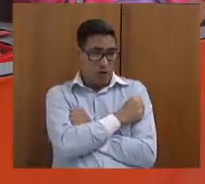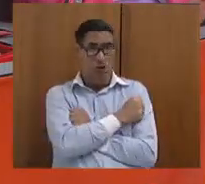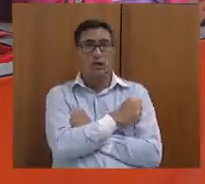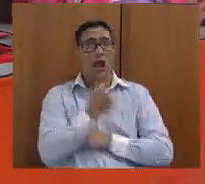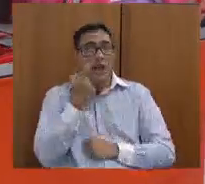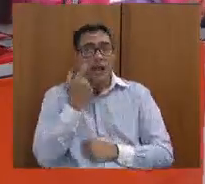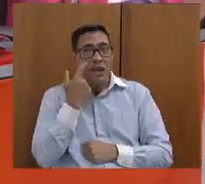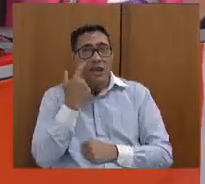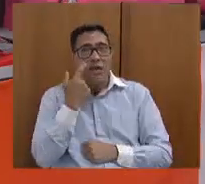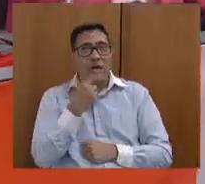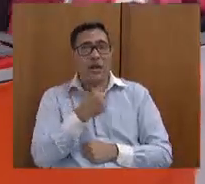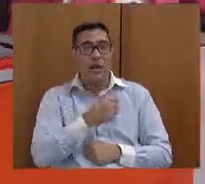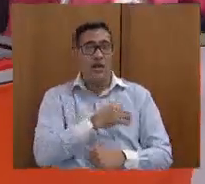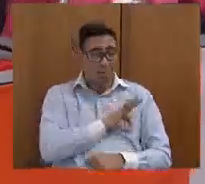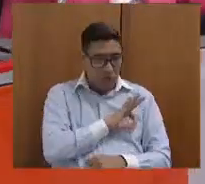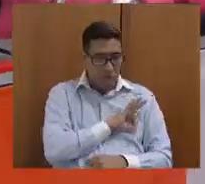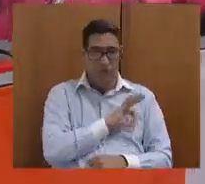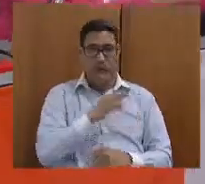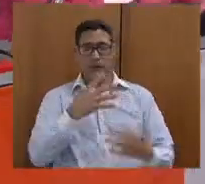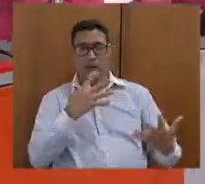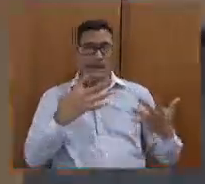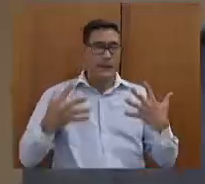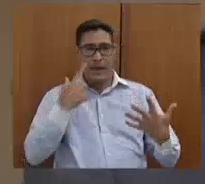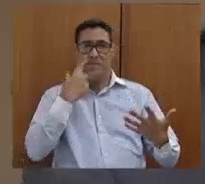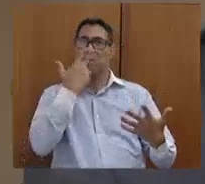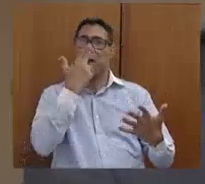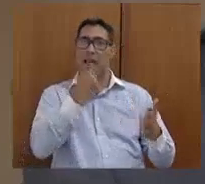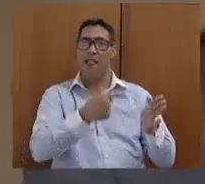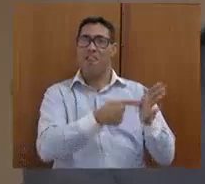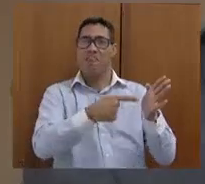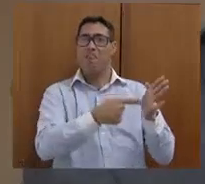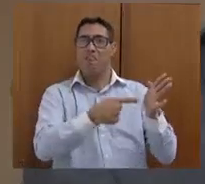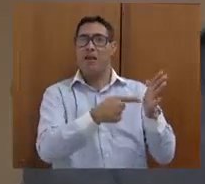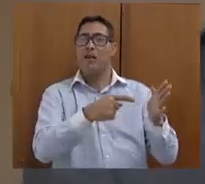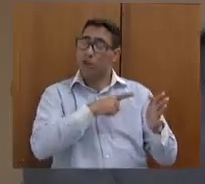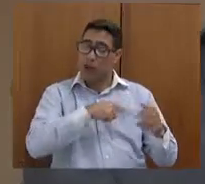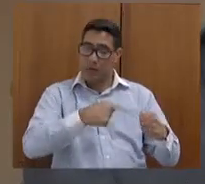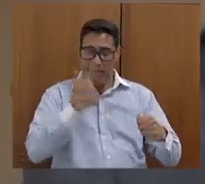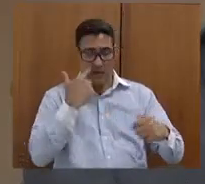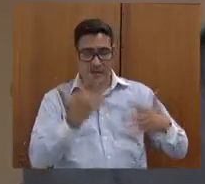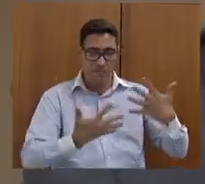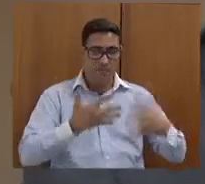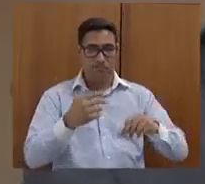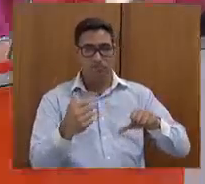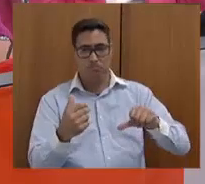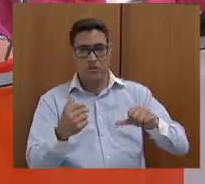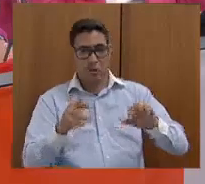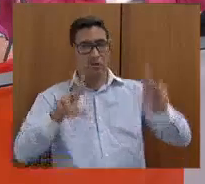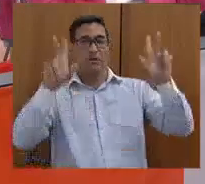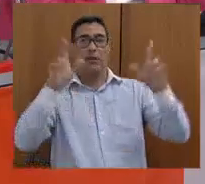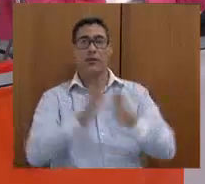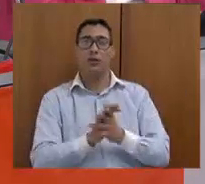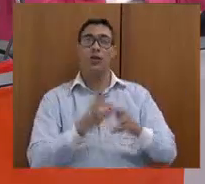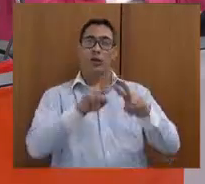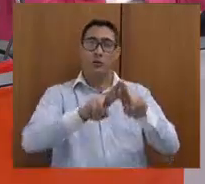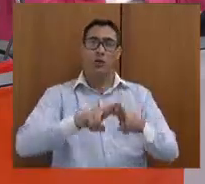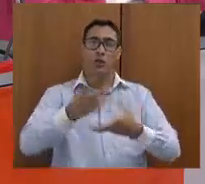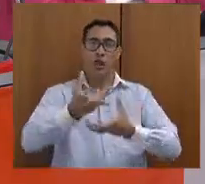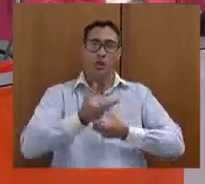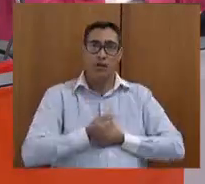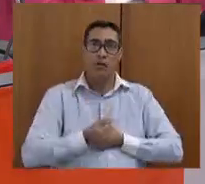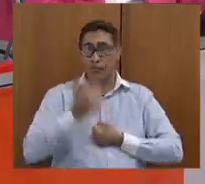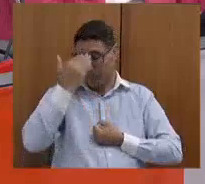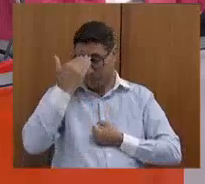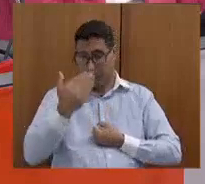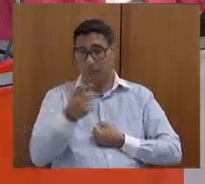cutucam e a polícia tem que entender que aquilo ali tem que ser trabalhar de forma diferenciada então assim que a gente receber assim muito